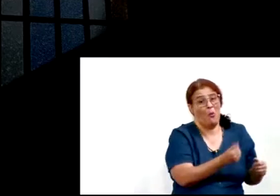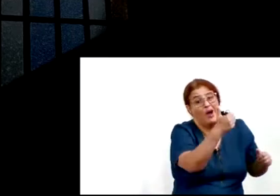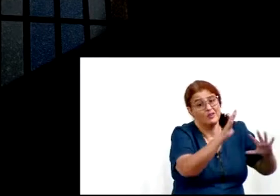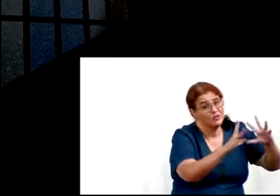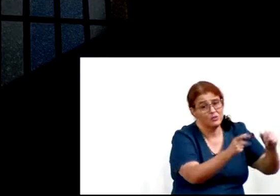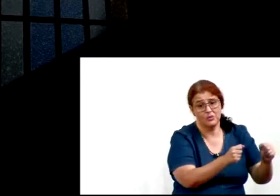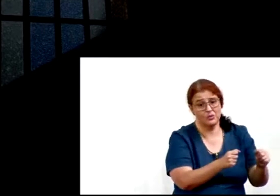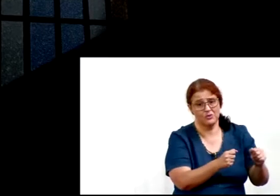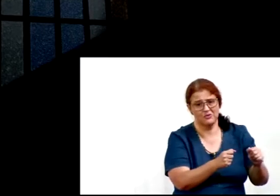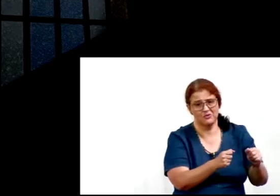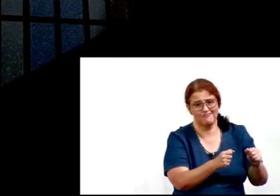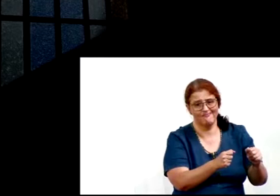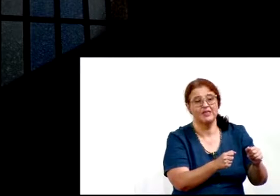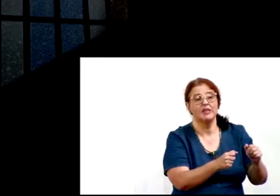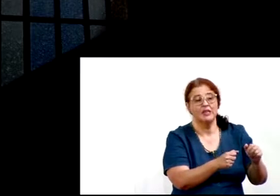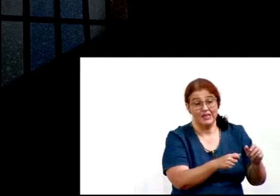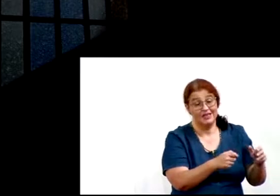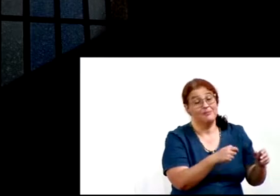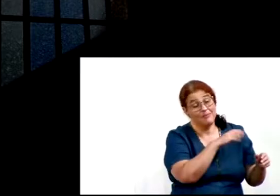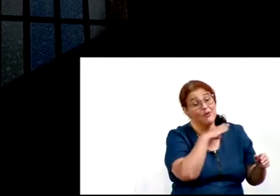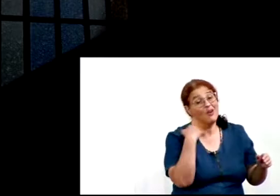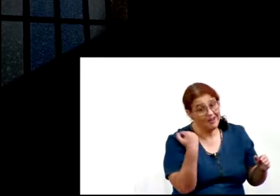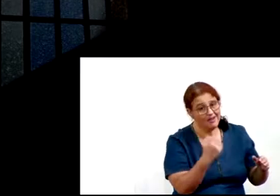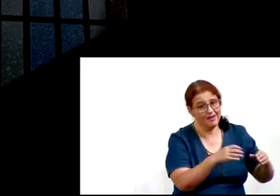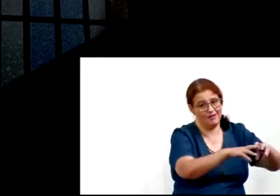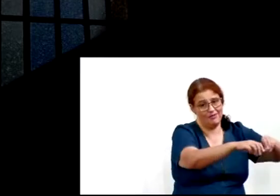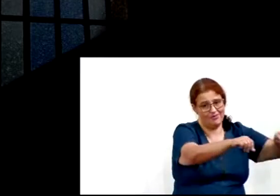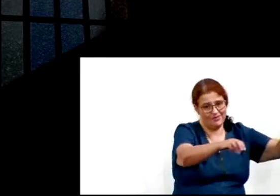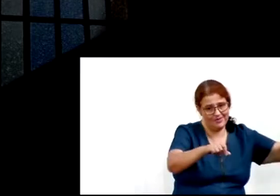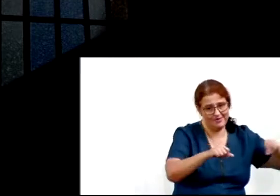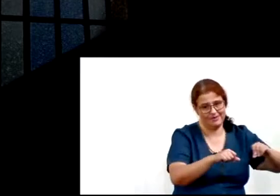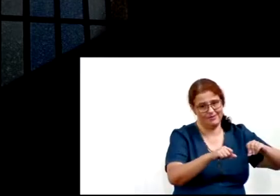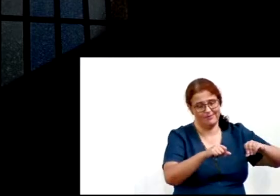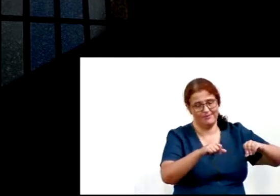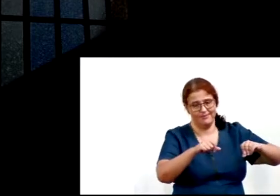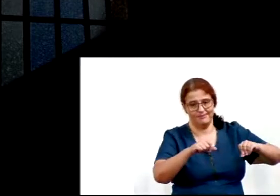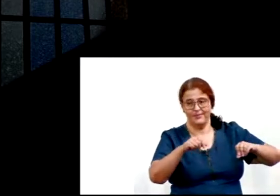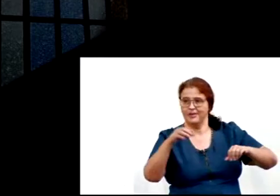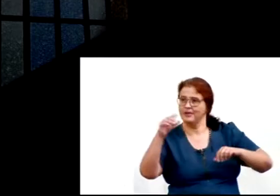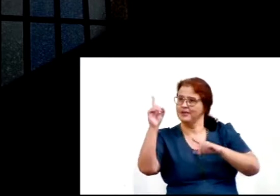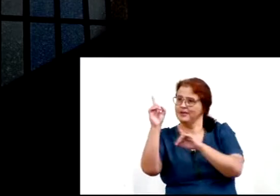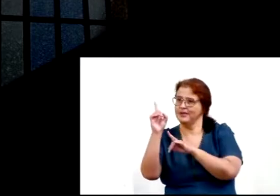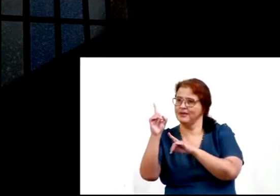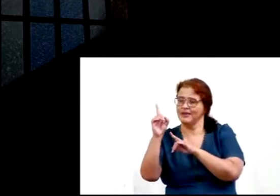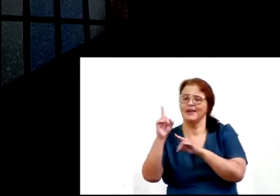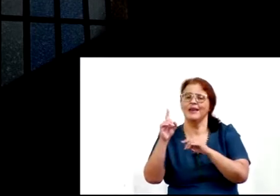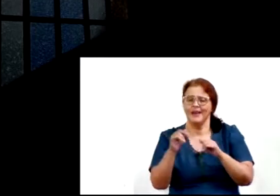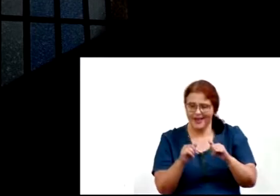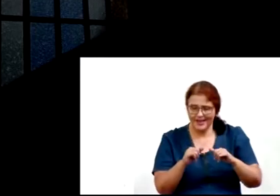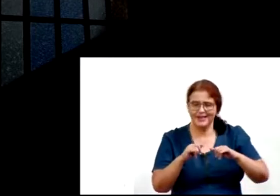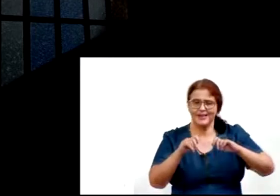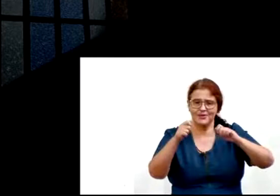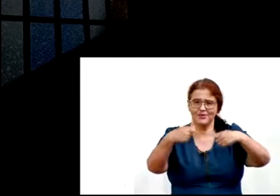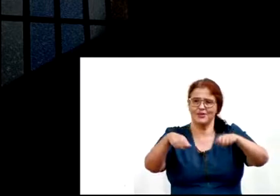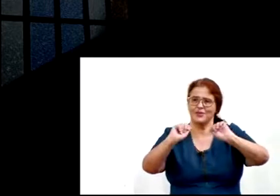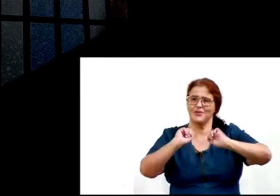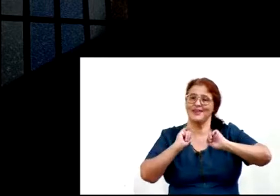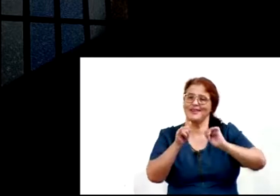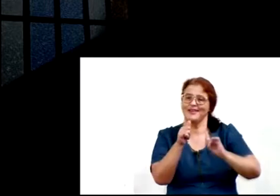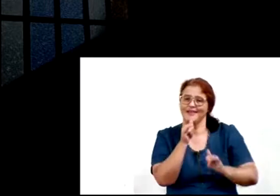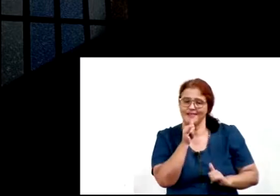no deserto. Ora, essas coisas se tornaram exemplos para nós, a fim de que